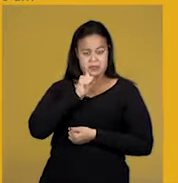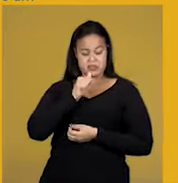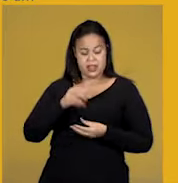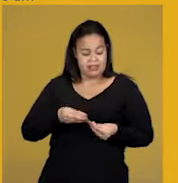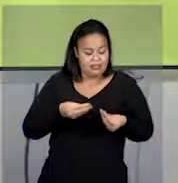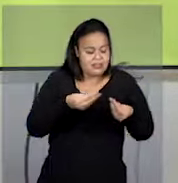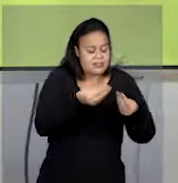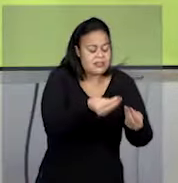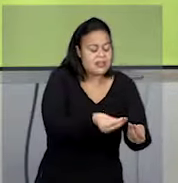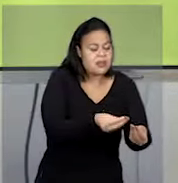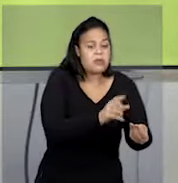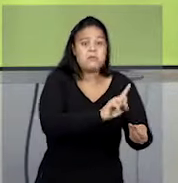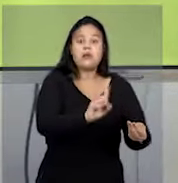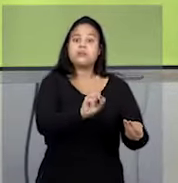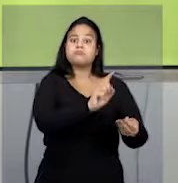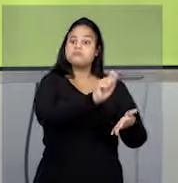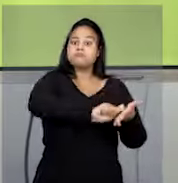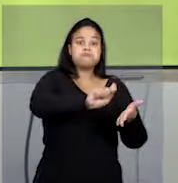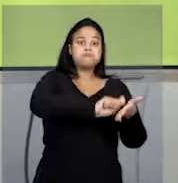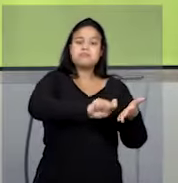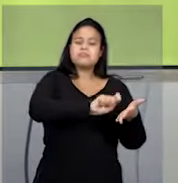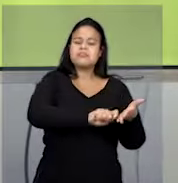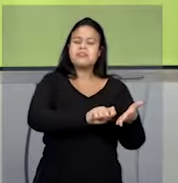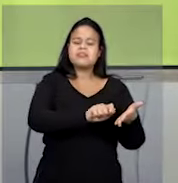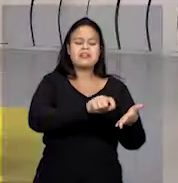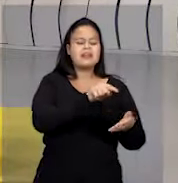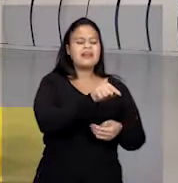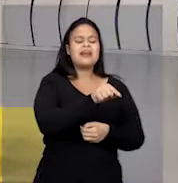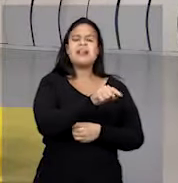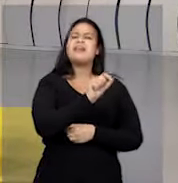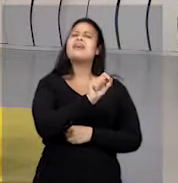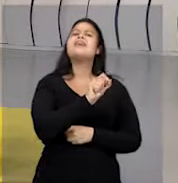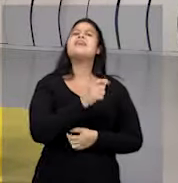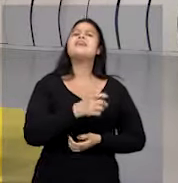é para ela escrever. Quem é ela?